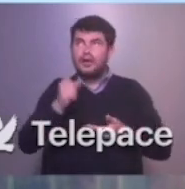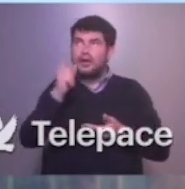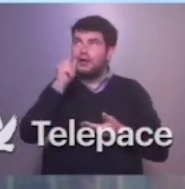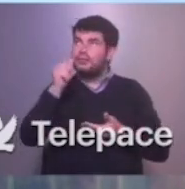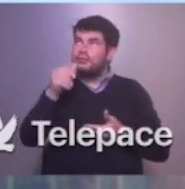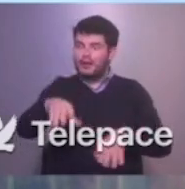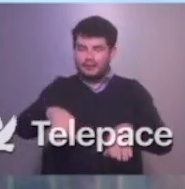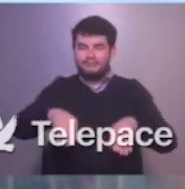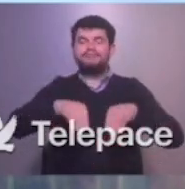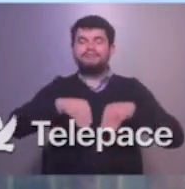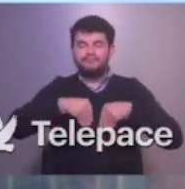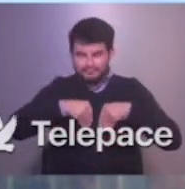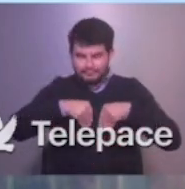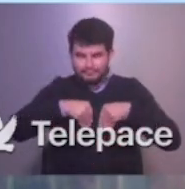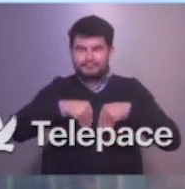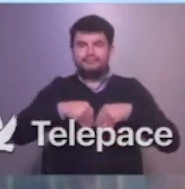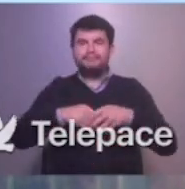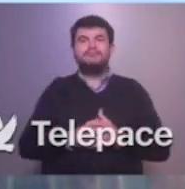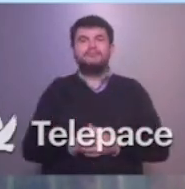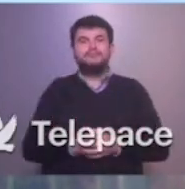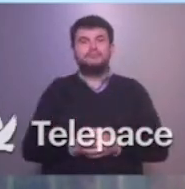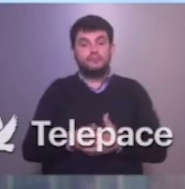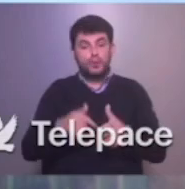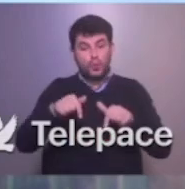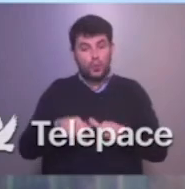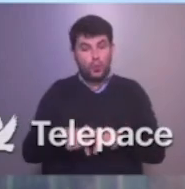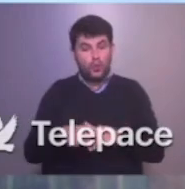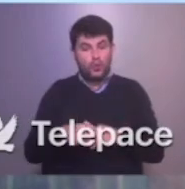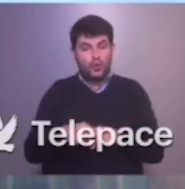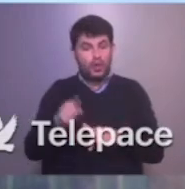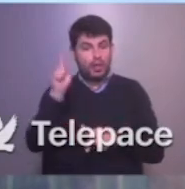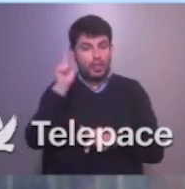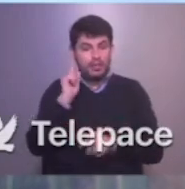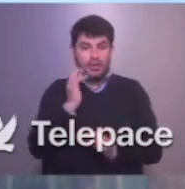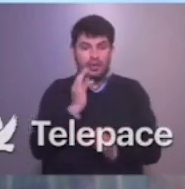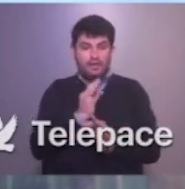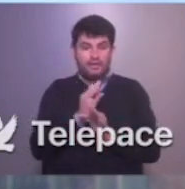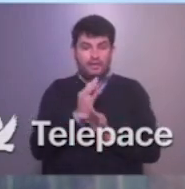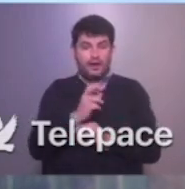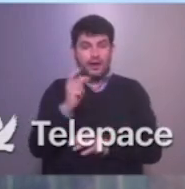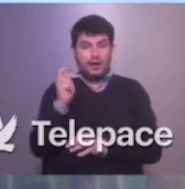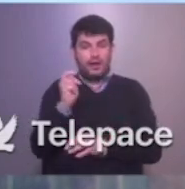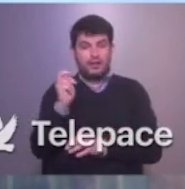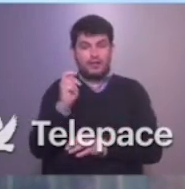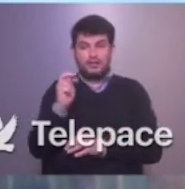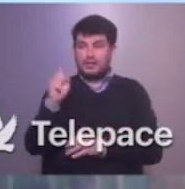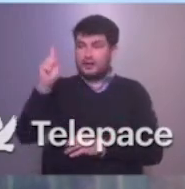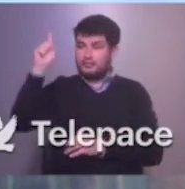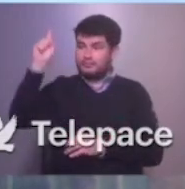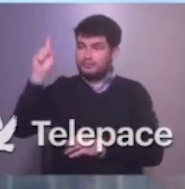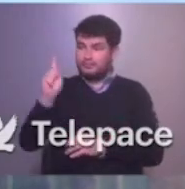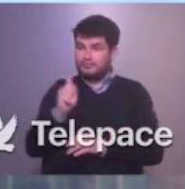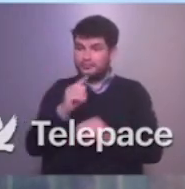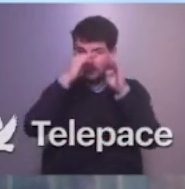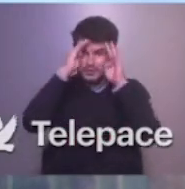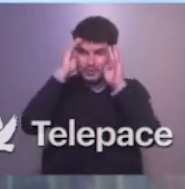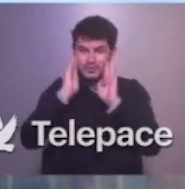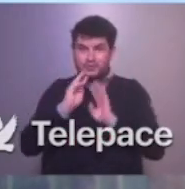Pai. Celebramos hoje o aniversário da terceira aparição de Nossa Senhora aos três